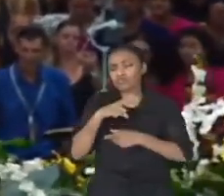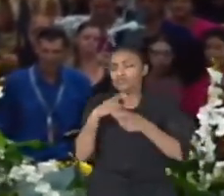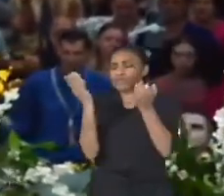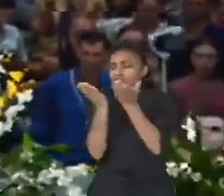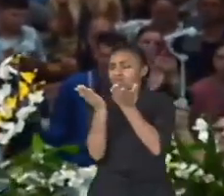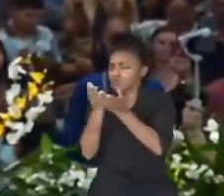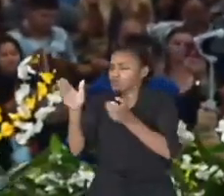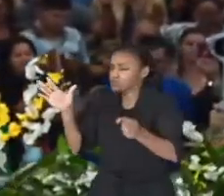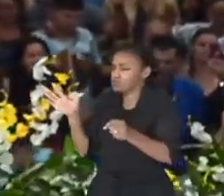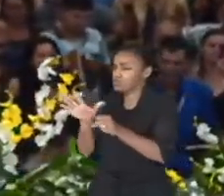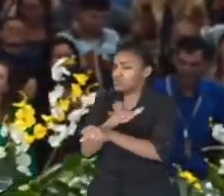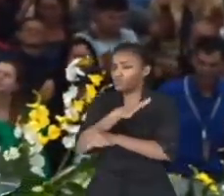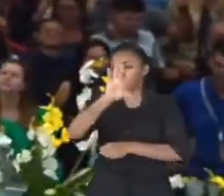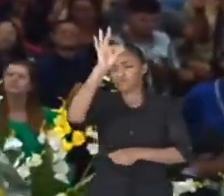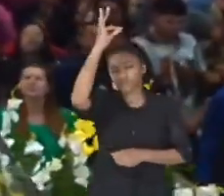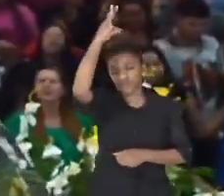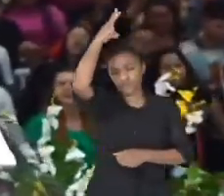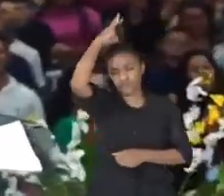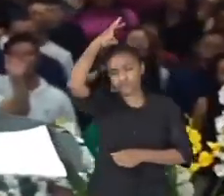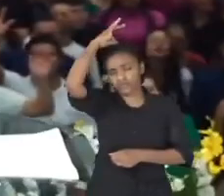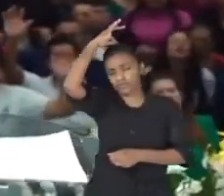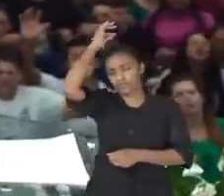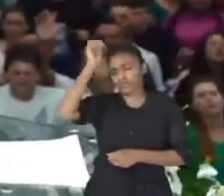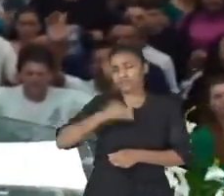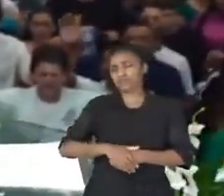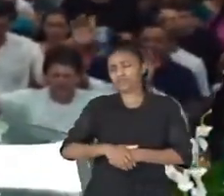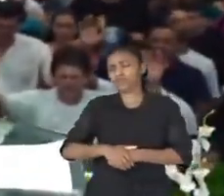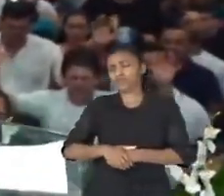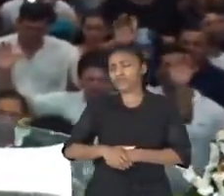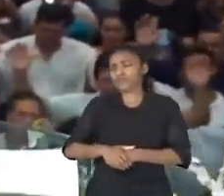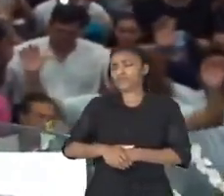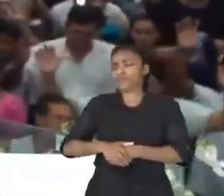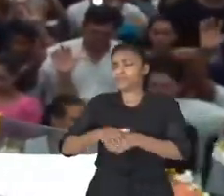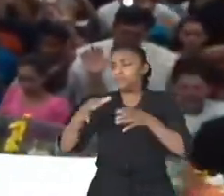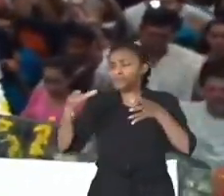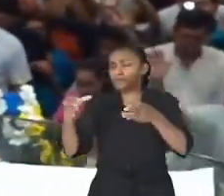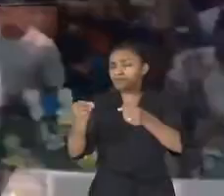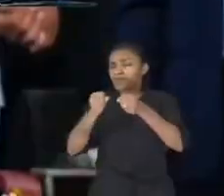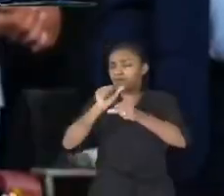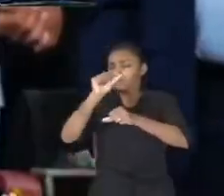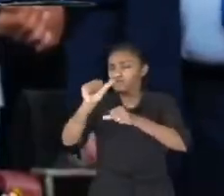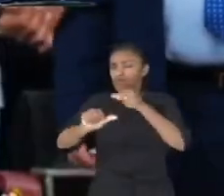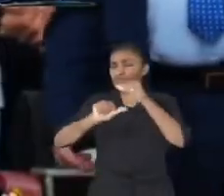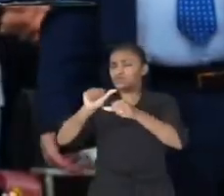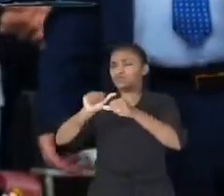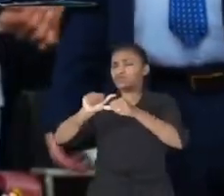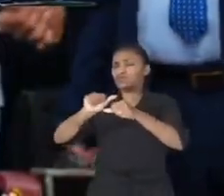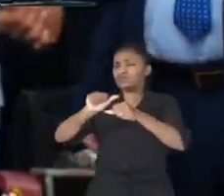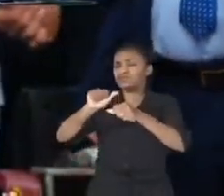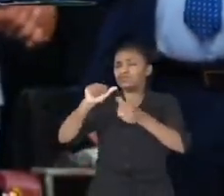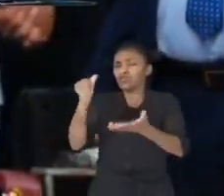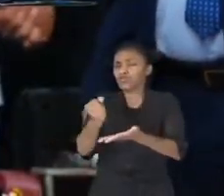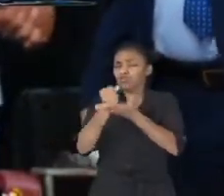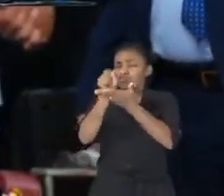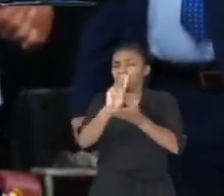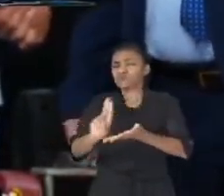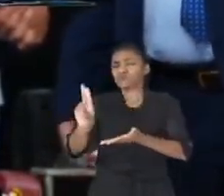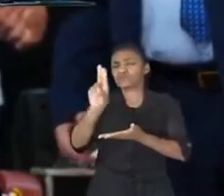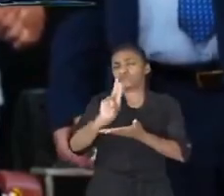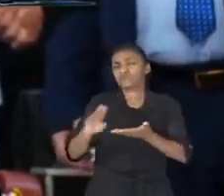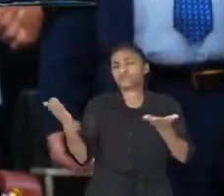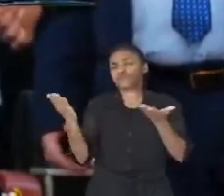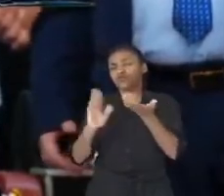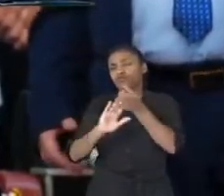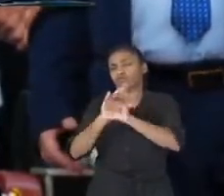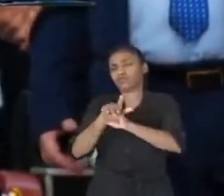crente cheio do Espírito Santo, pega ele nesta noite, Jesus, nas suas mãos esta noite e